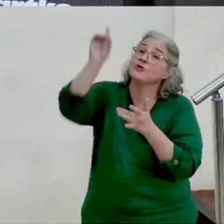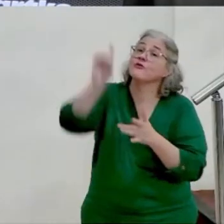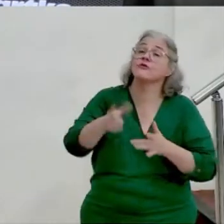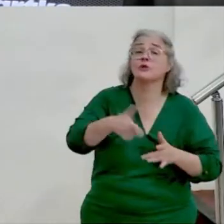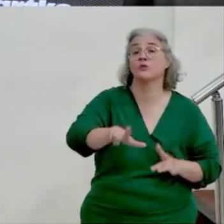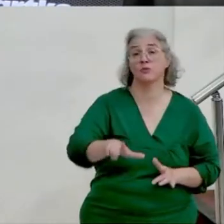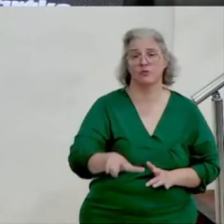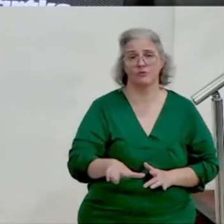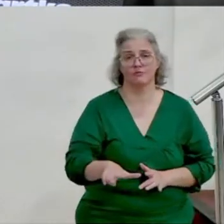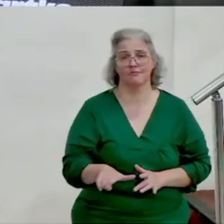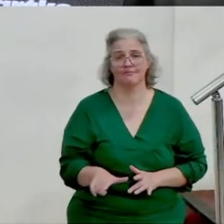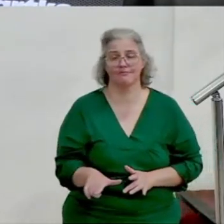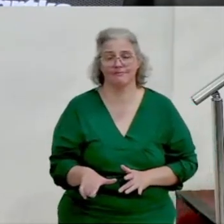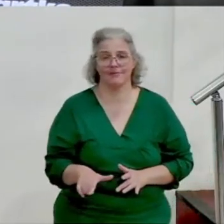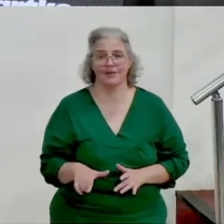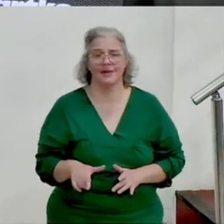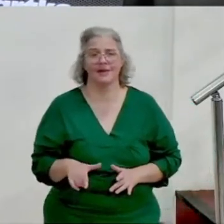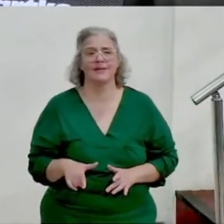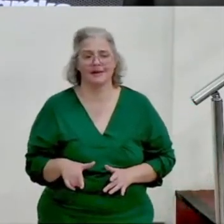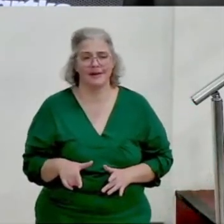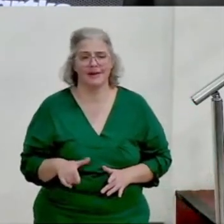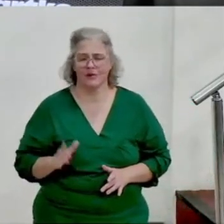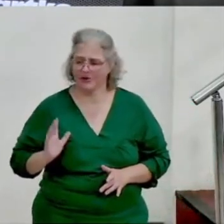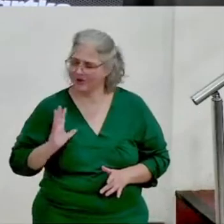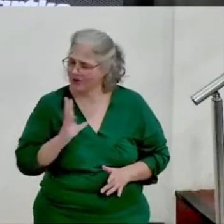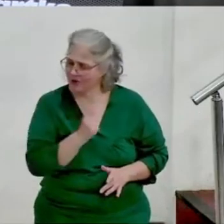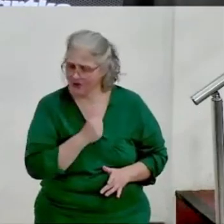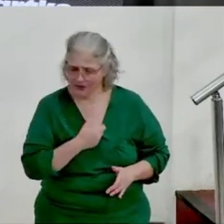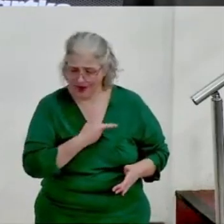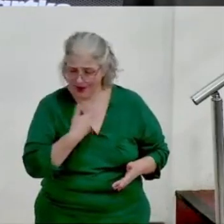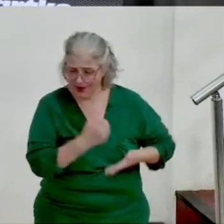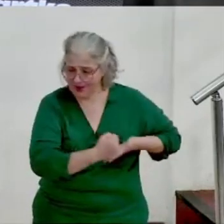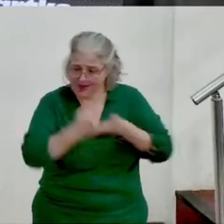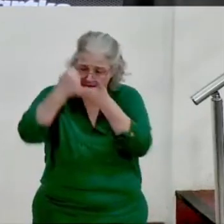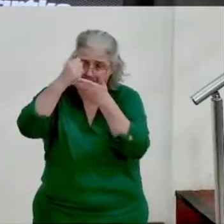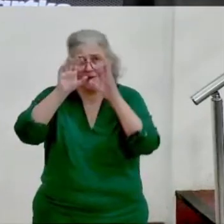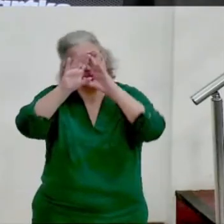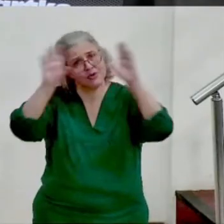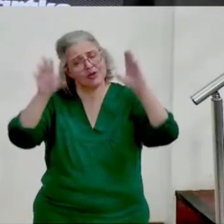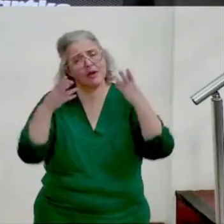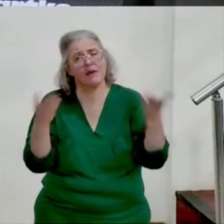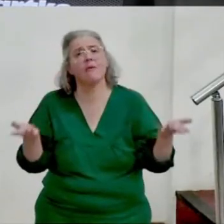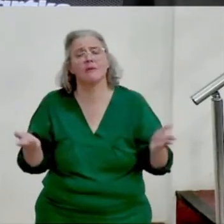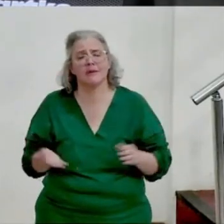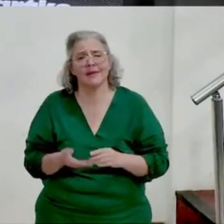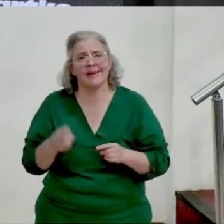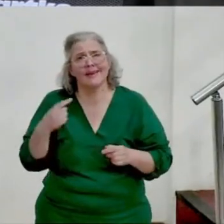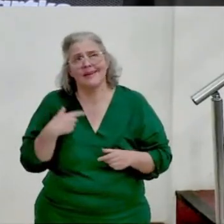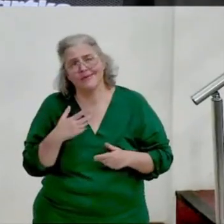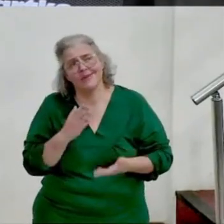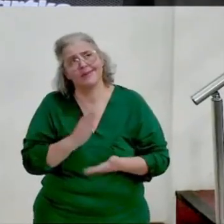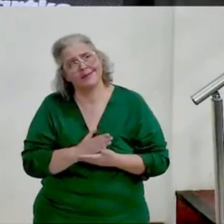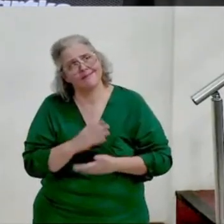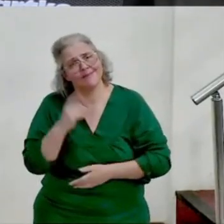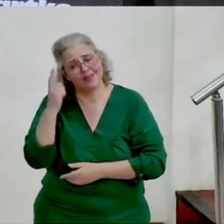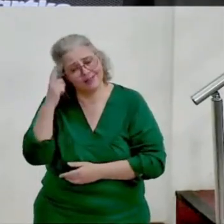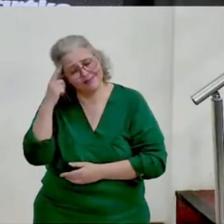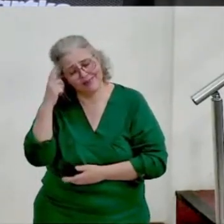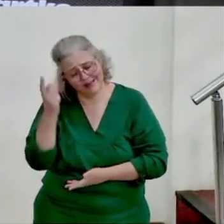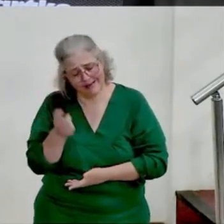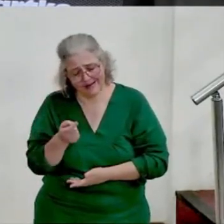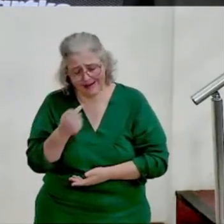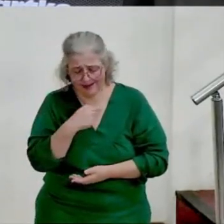tudo se fizer novo completamente? E quando a gente para pensar nessas coisas, às vezes perguntas vêm ao nosso